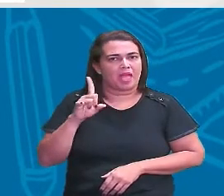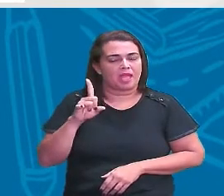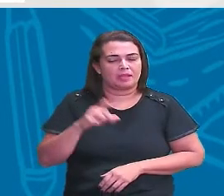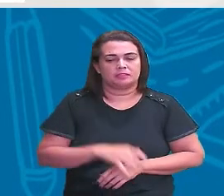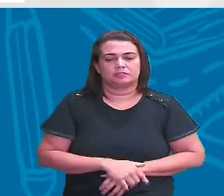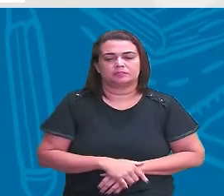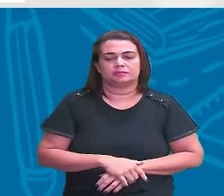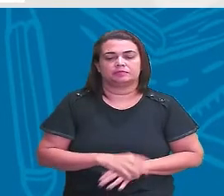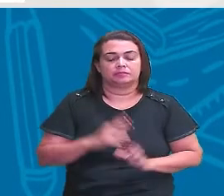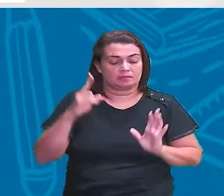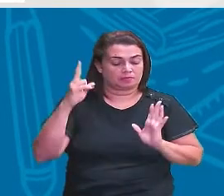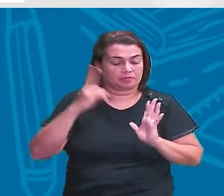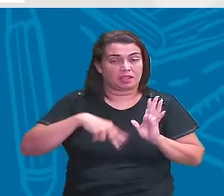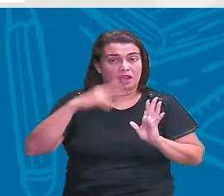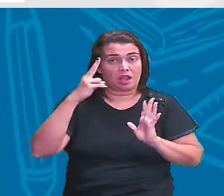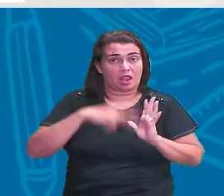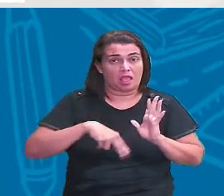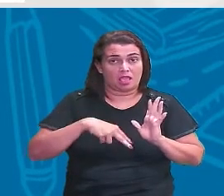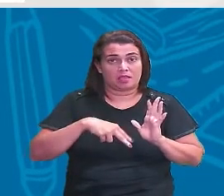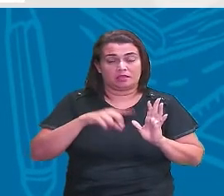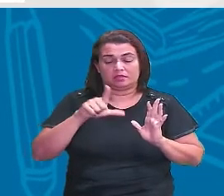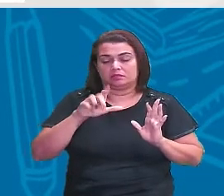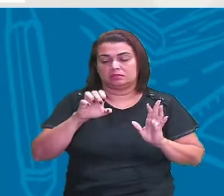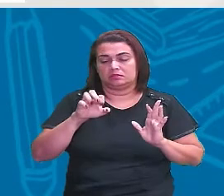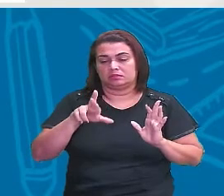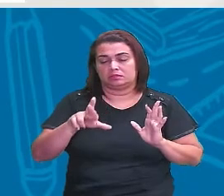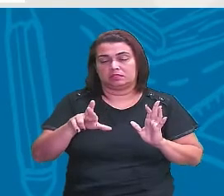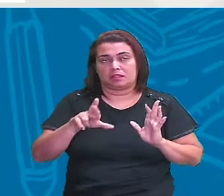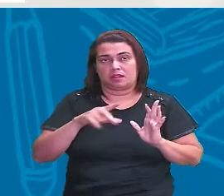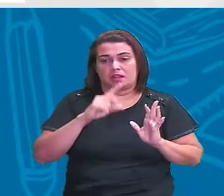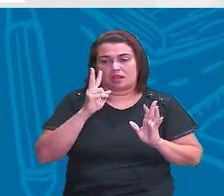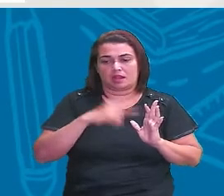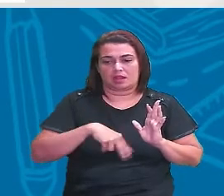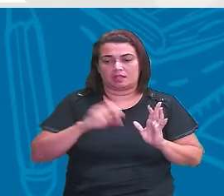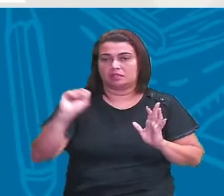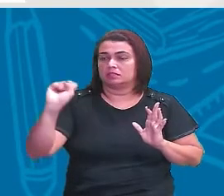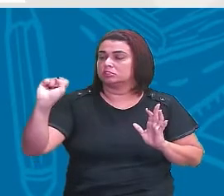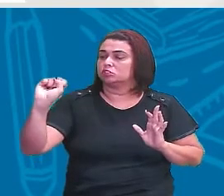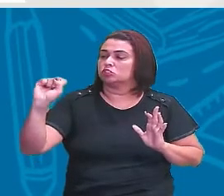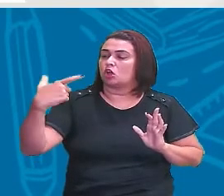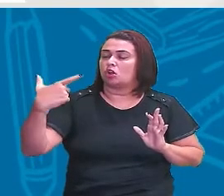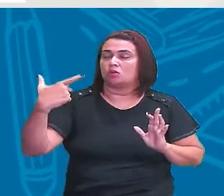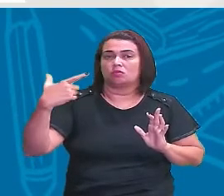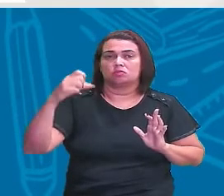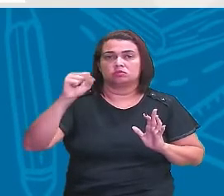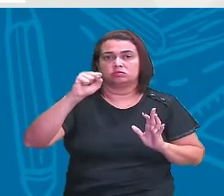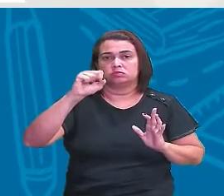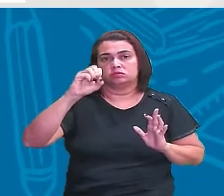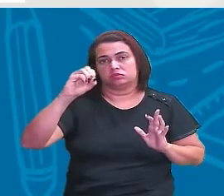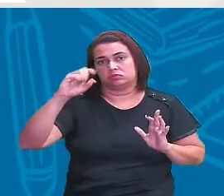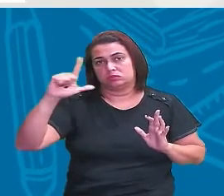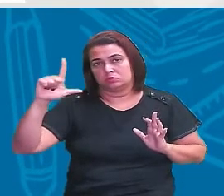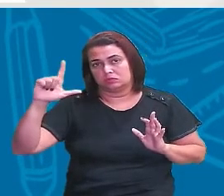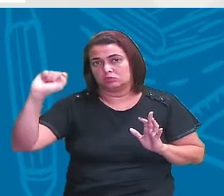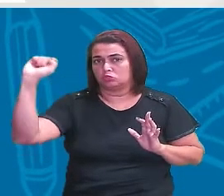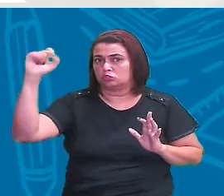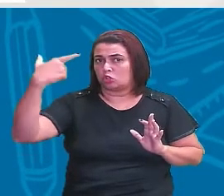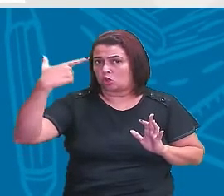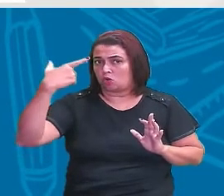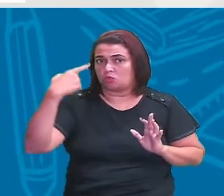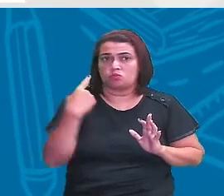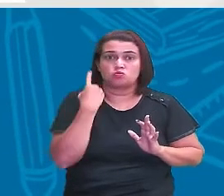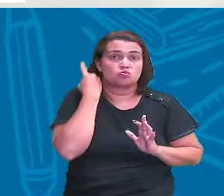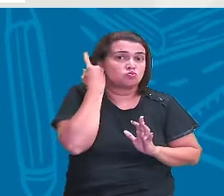Lê, sol, entenderam? Então, quando a gente faz essa pronúncia de uma única vez,